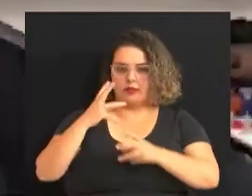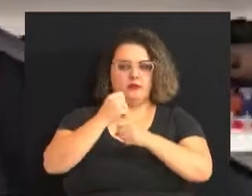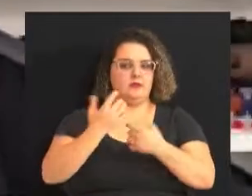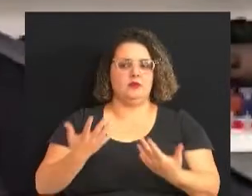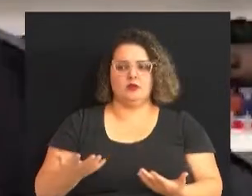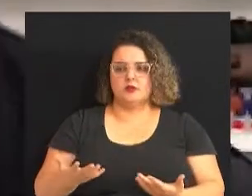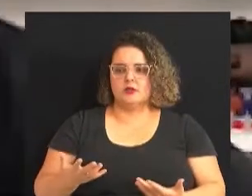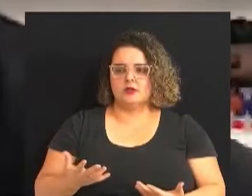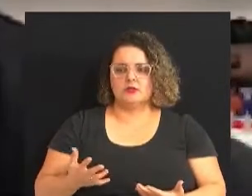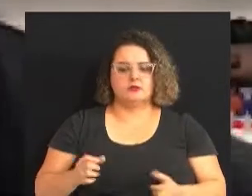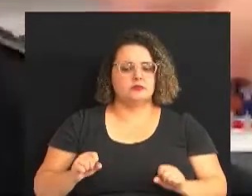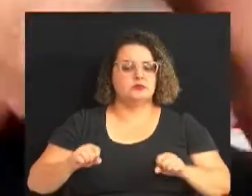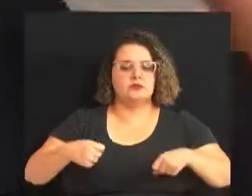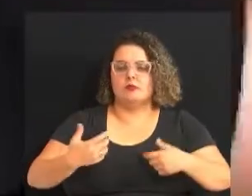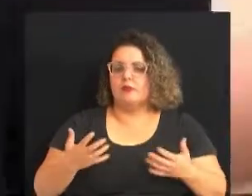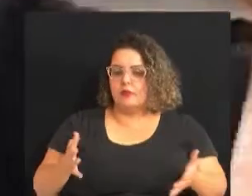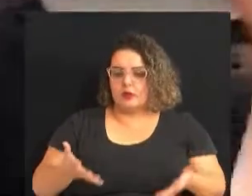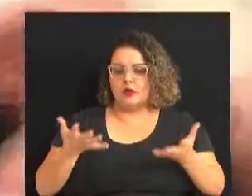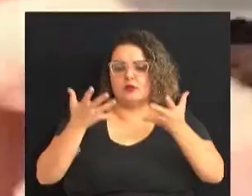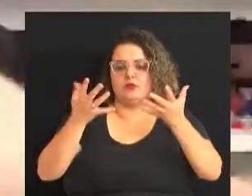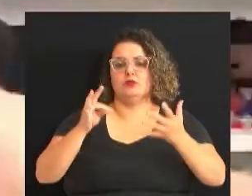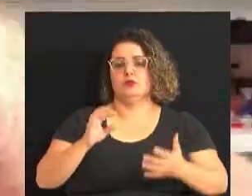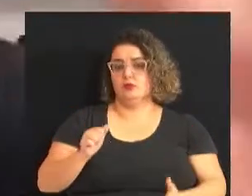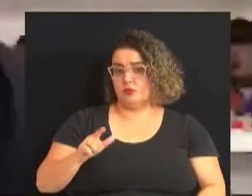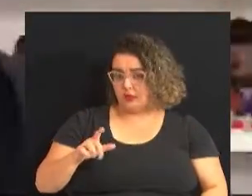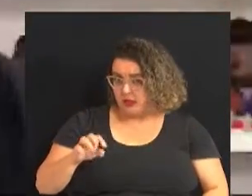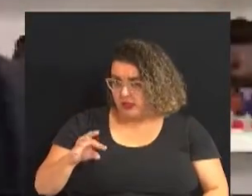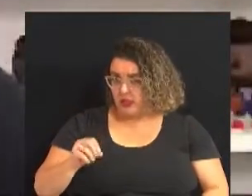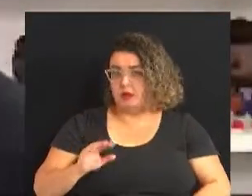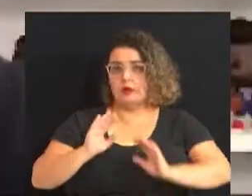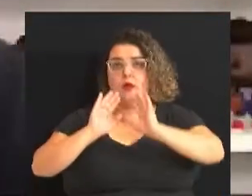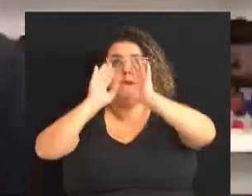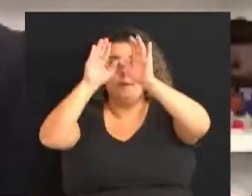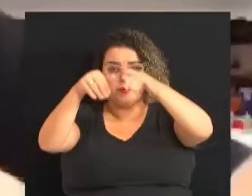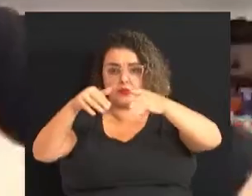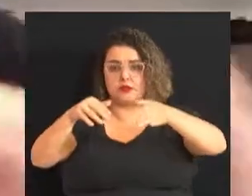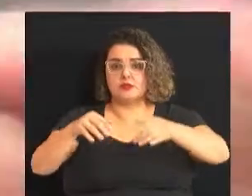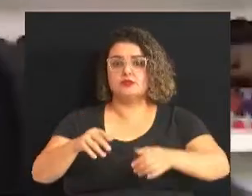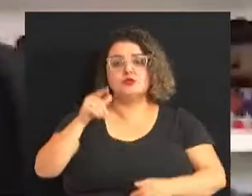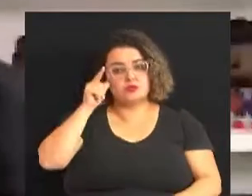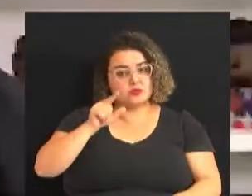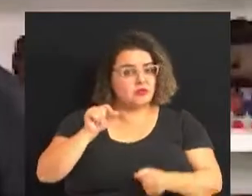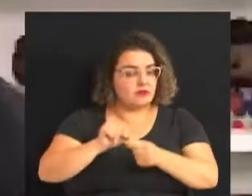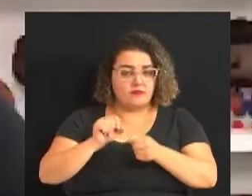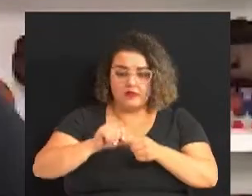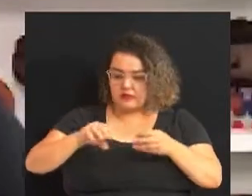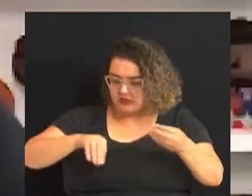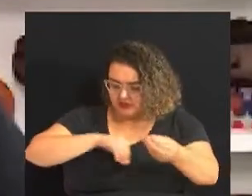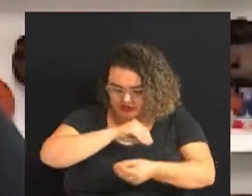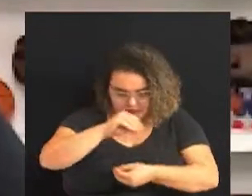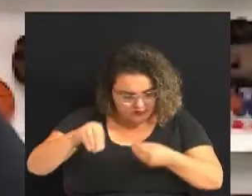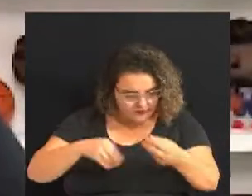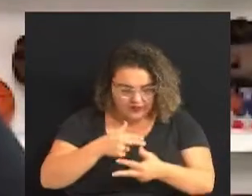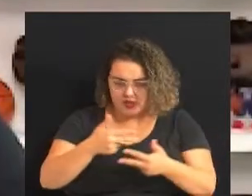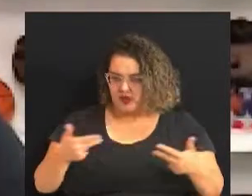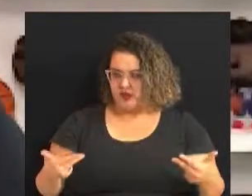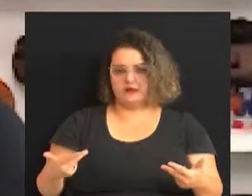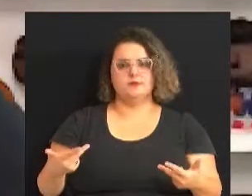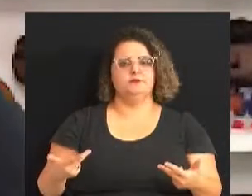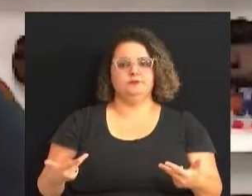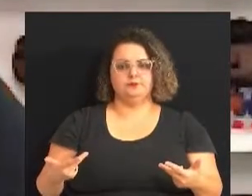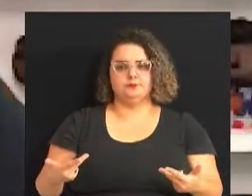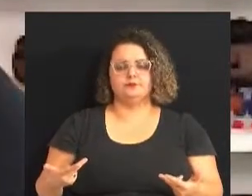na dedicação, como no talento de pontuar, de ser um cara versátil, mil facetas para poder ajudar seu time de alguma